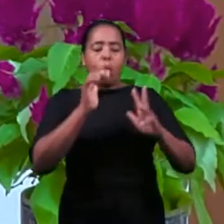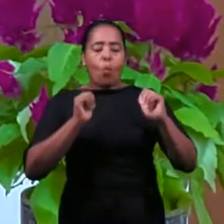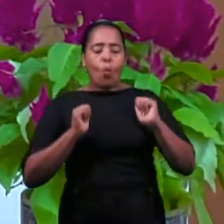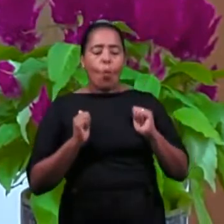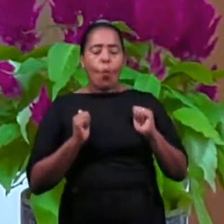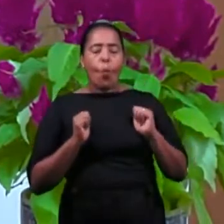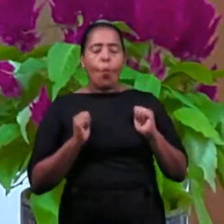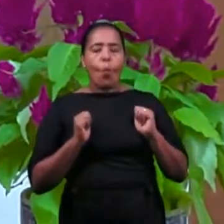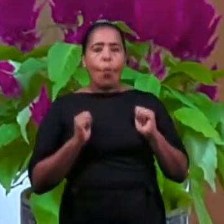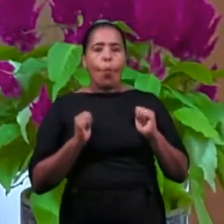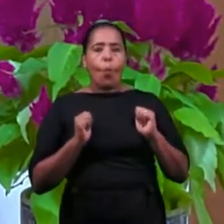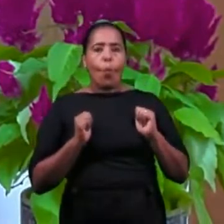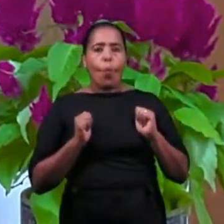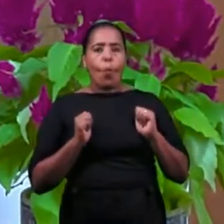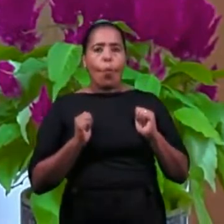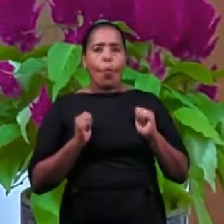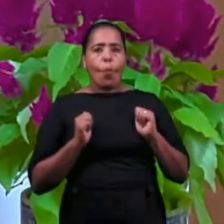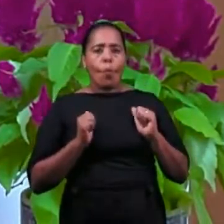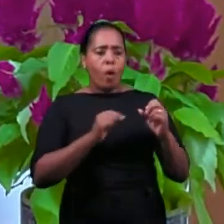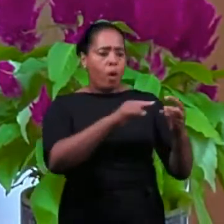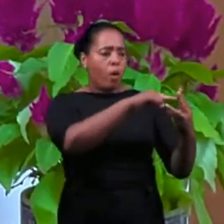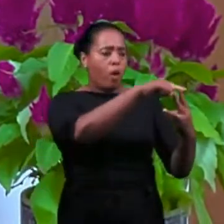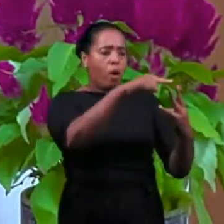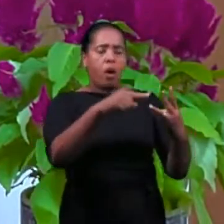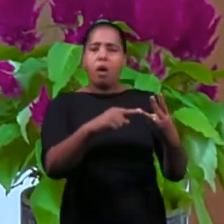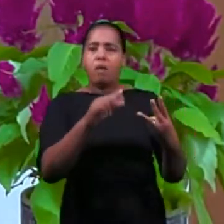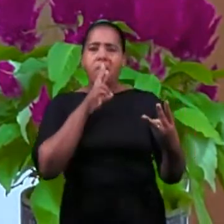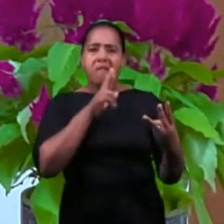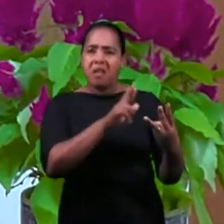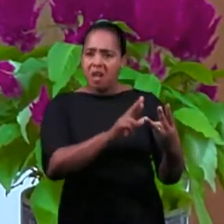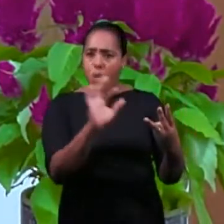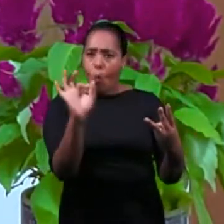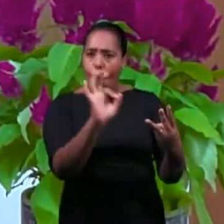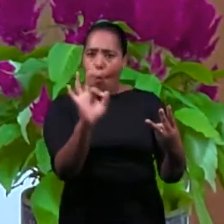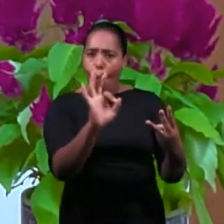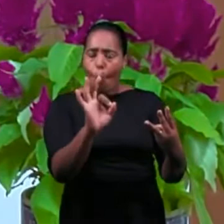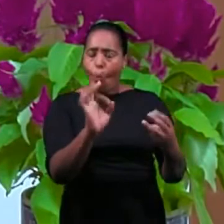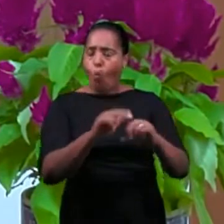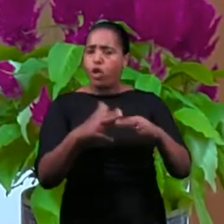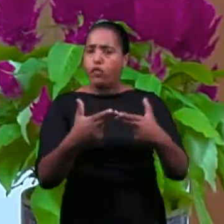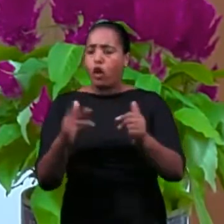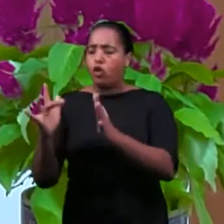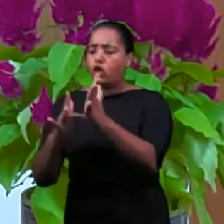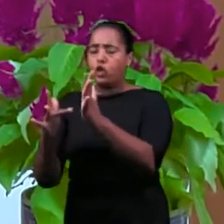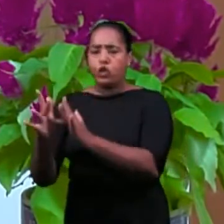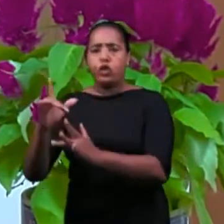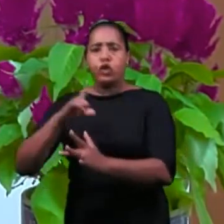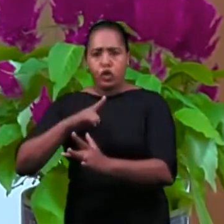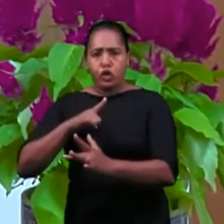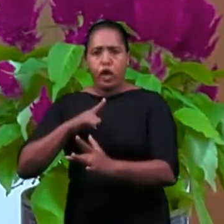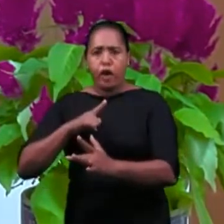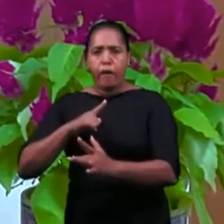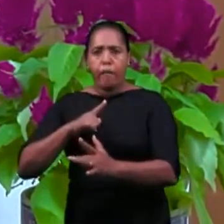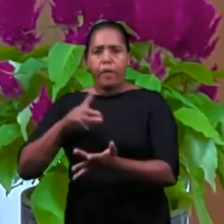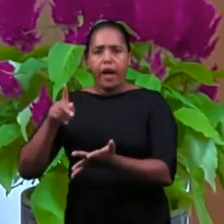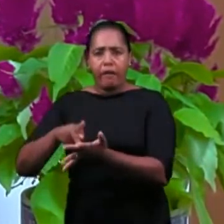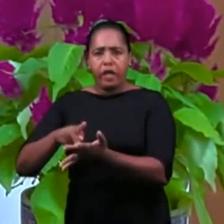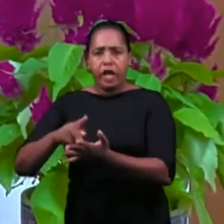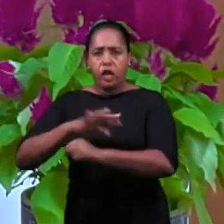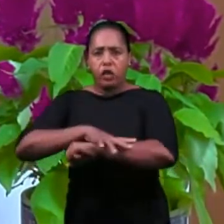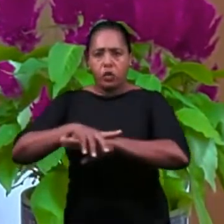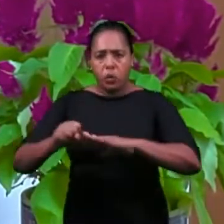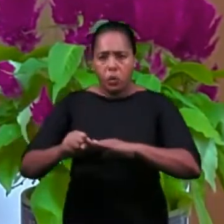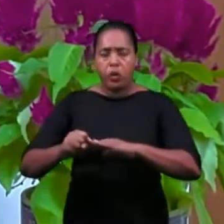romanos, porque ele tinha a verdade, que era aquela que cura, a verdade da vida eterna, a verdade